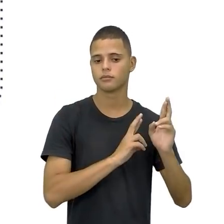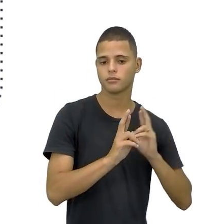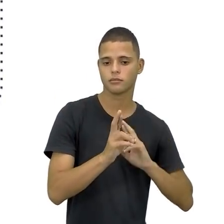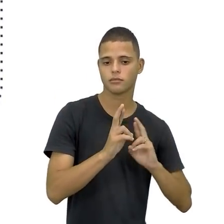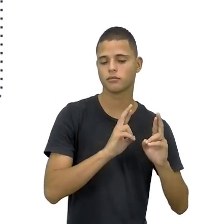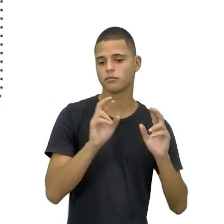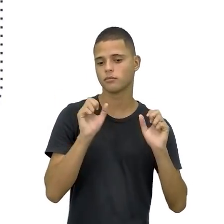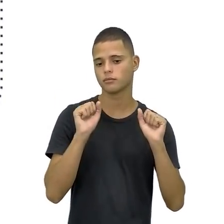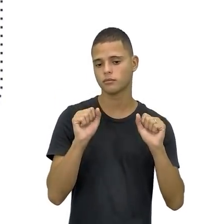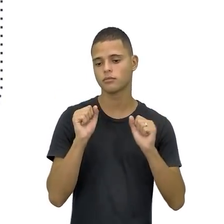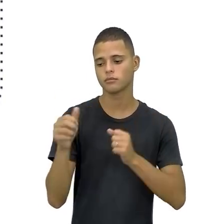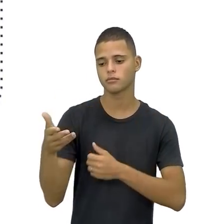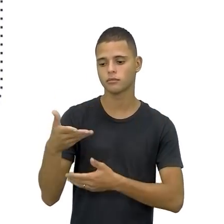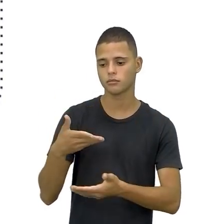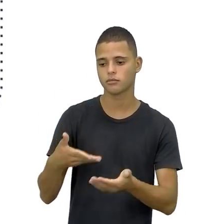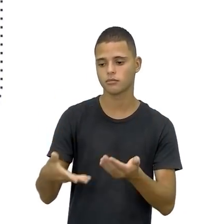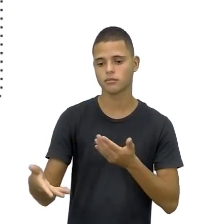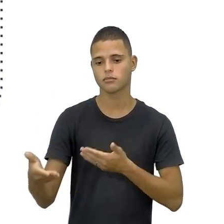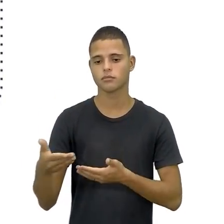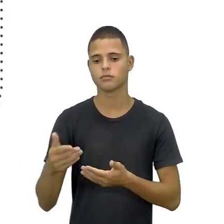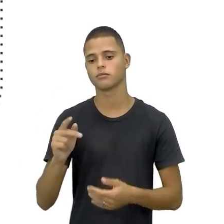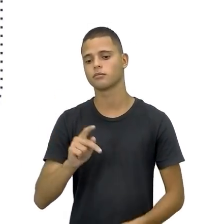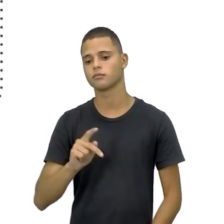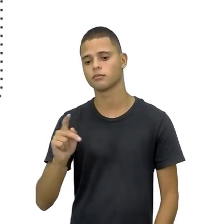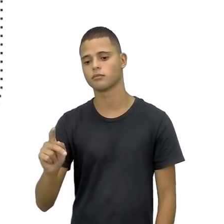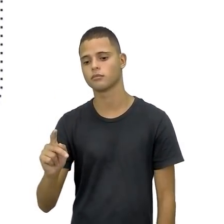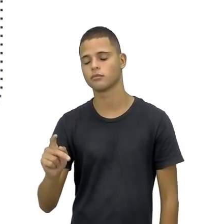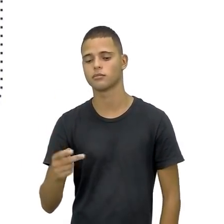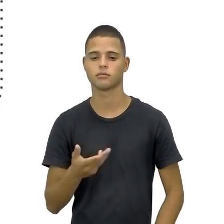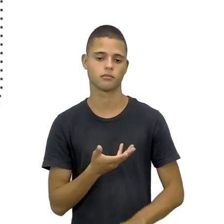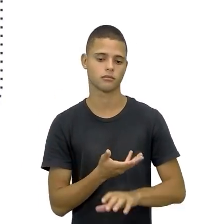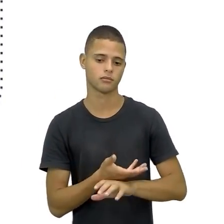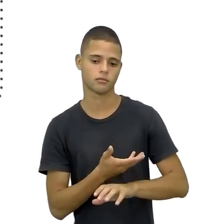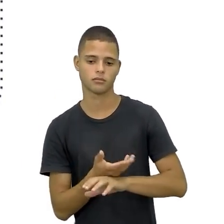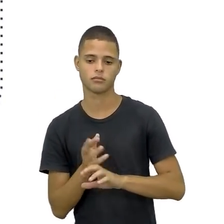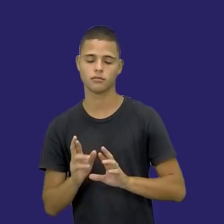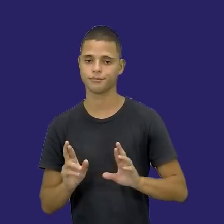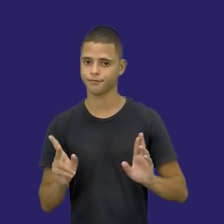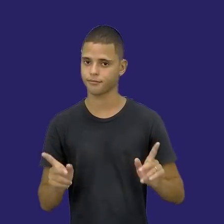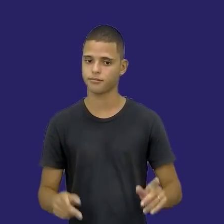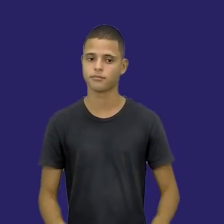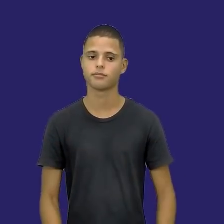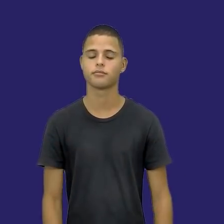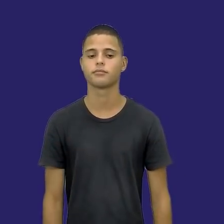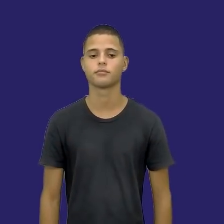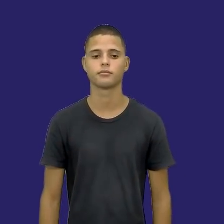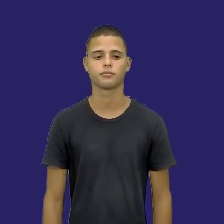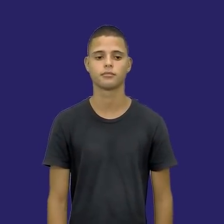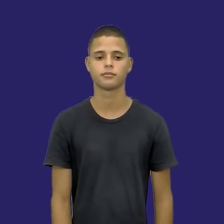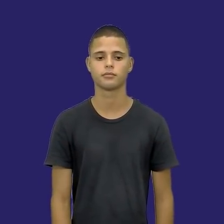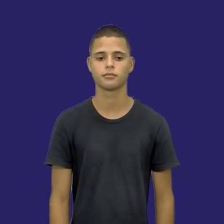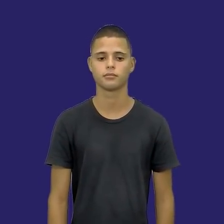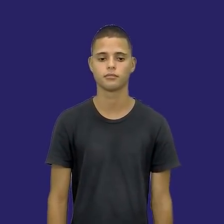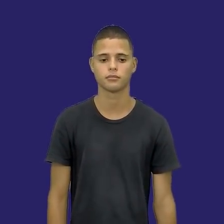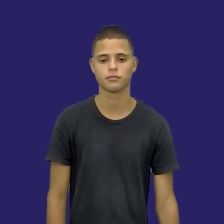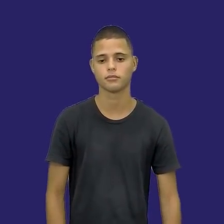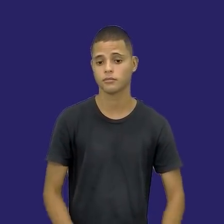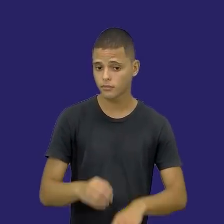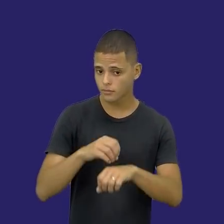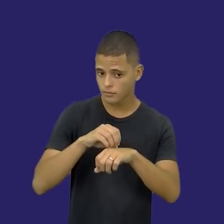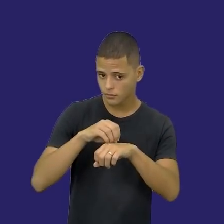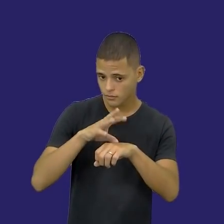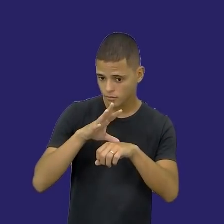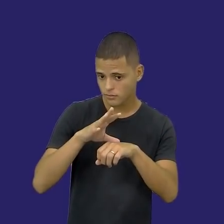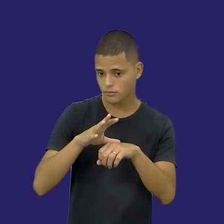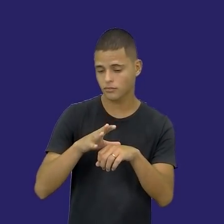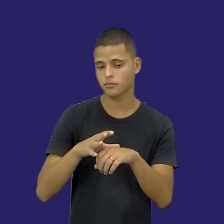que pode ser articulada com professores de áreas diferentes também. Então, uma sugestão que nós